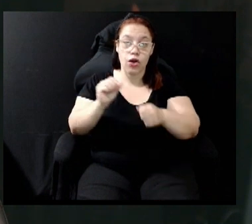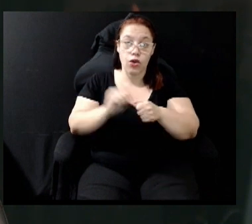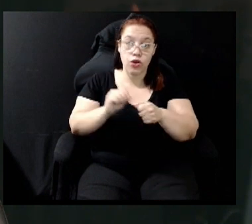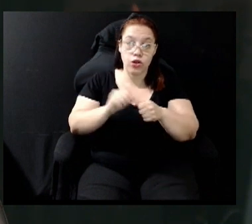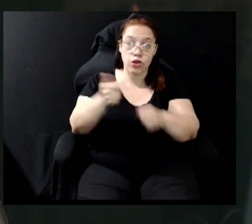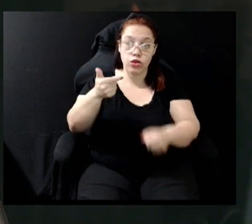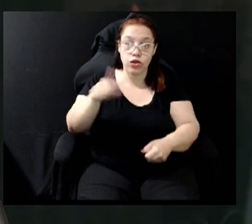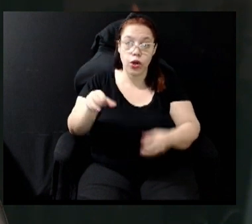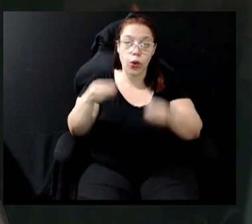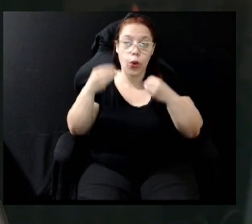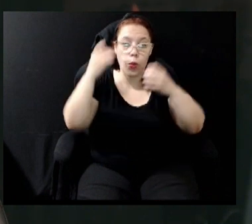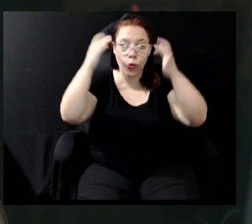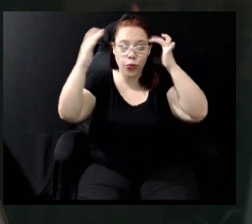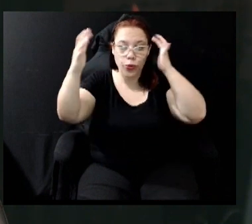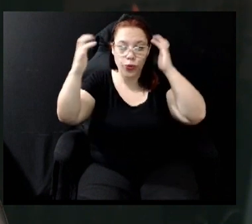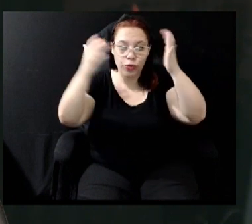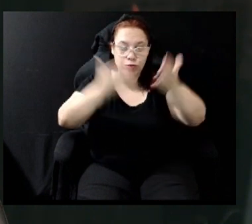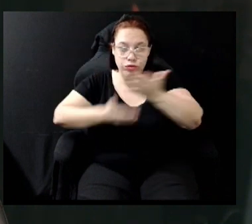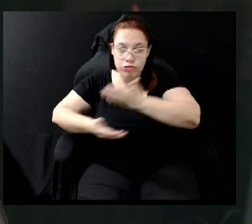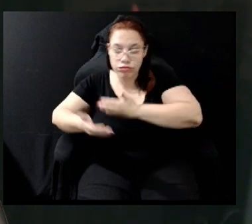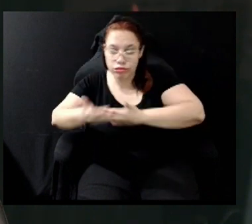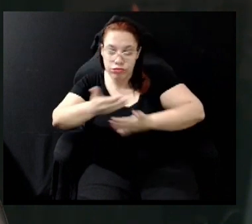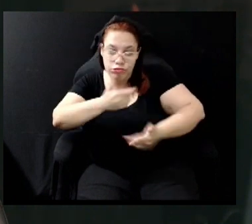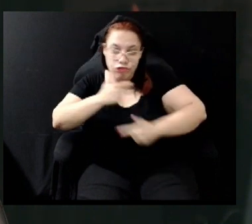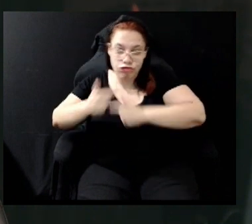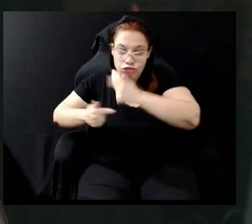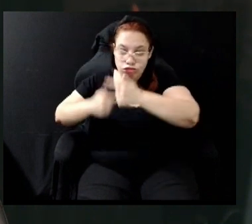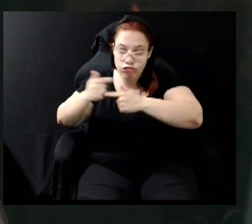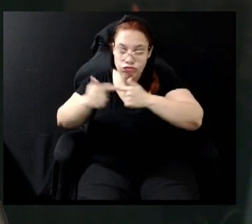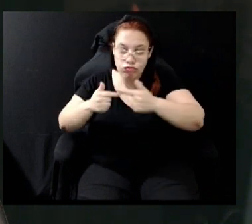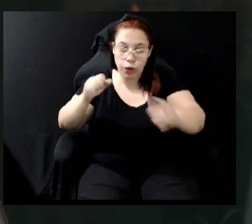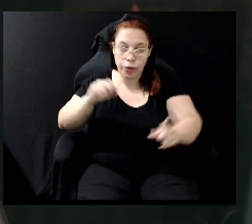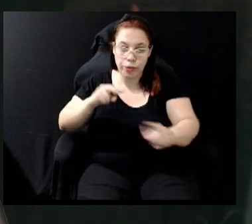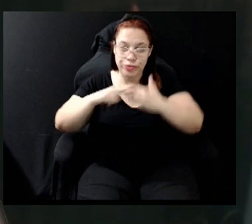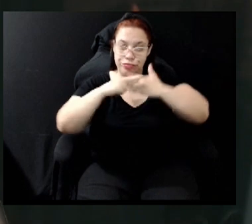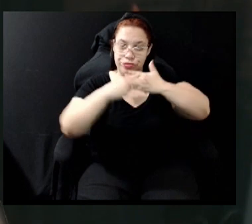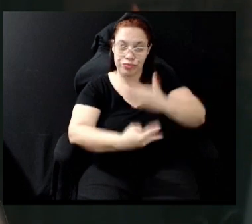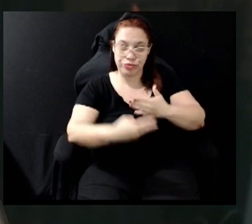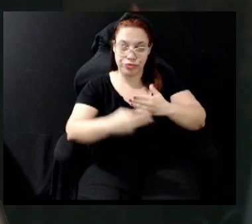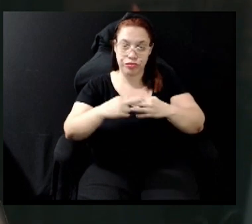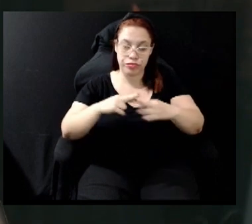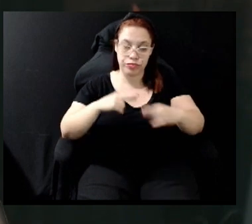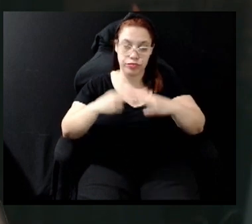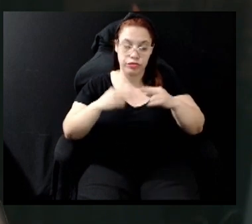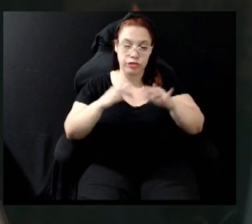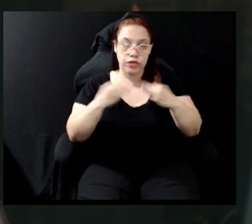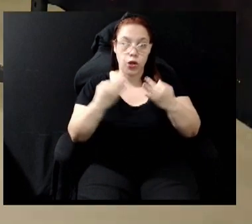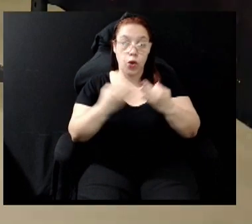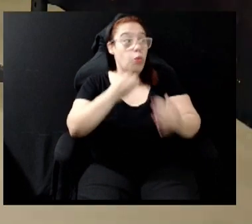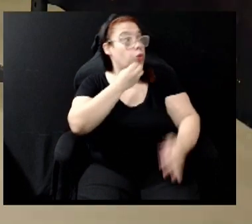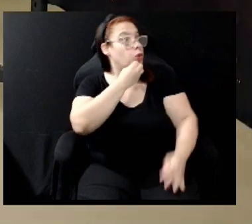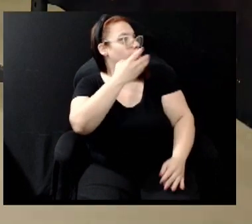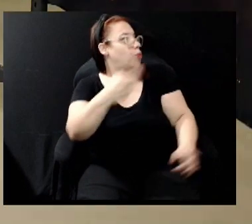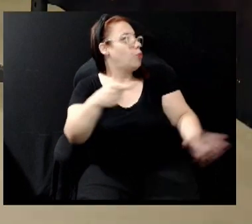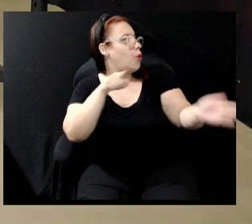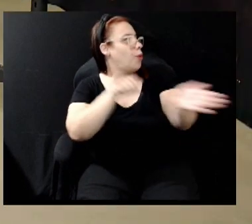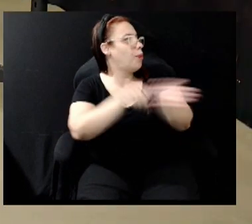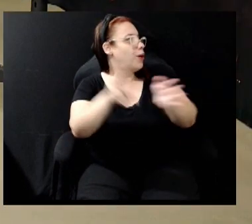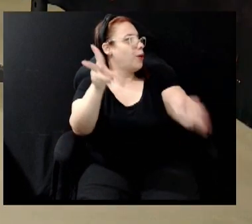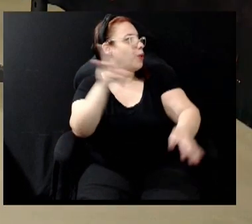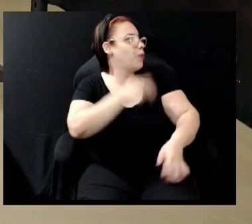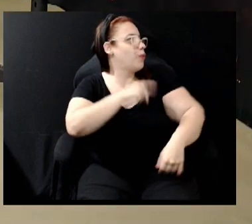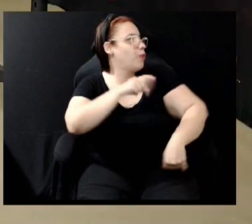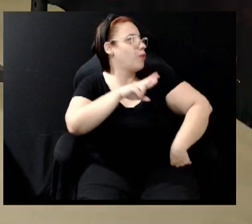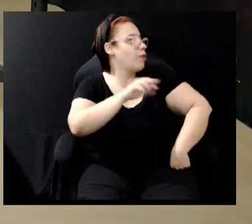nostalgia compartilhada entre as gerações pode impactar a nossa relação familiar? Muito boa pergunta, né, Raquel?